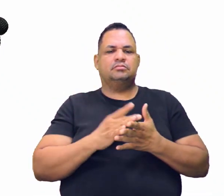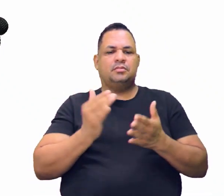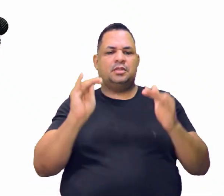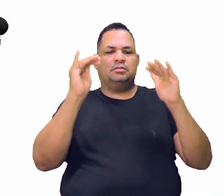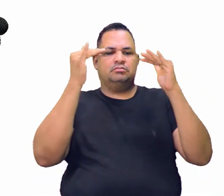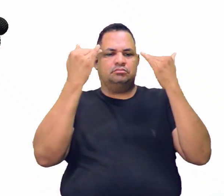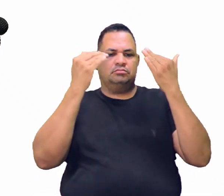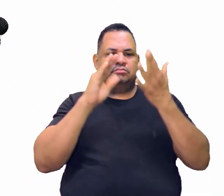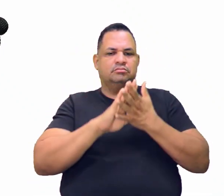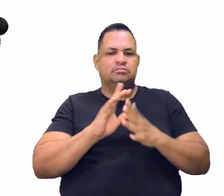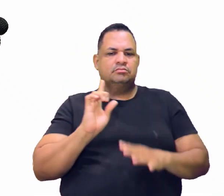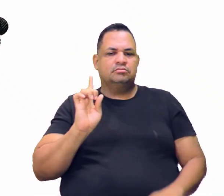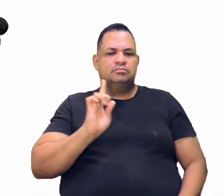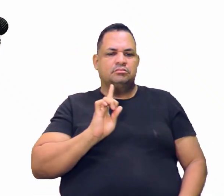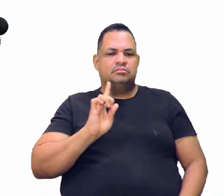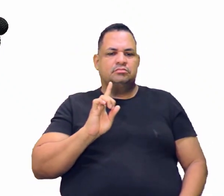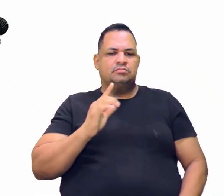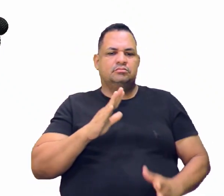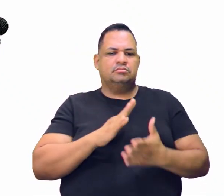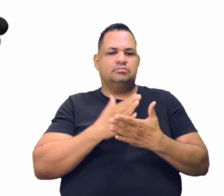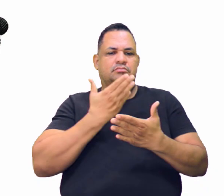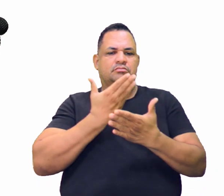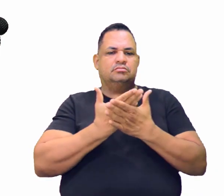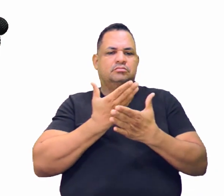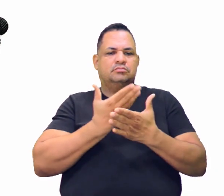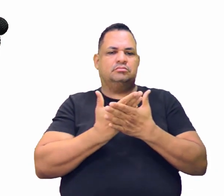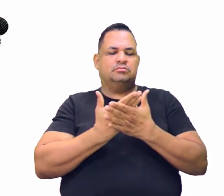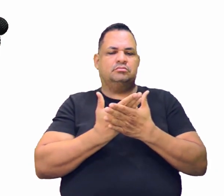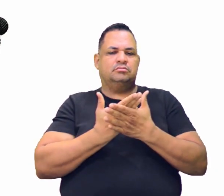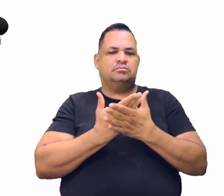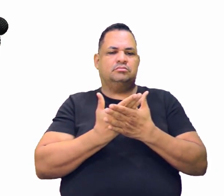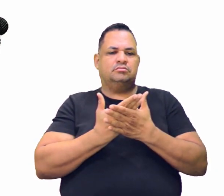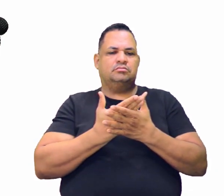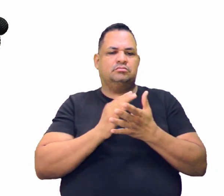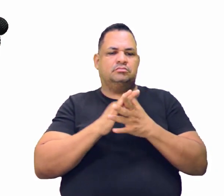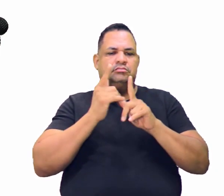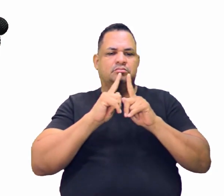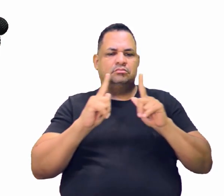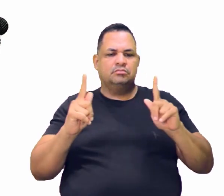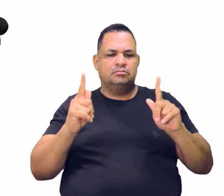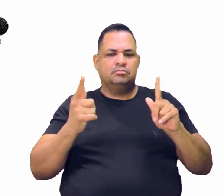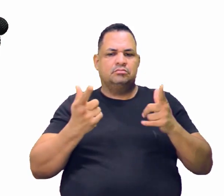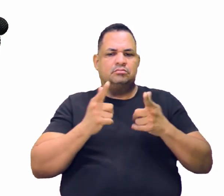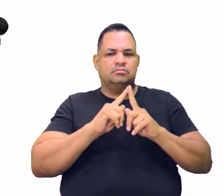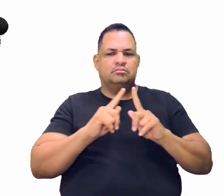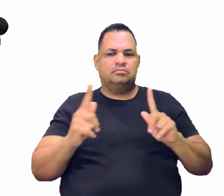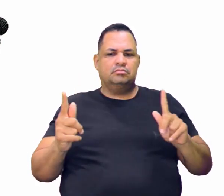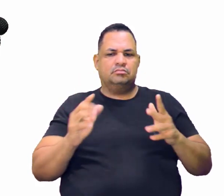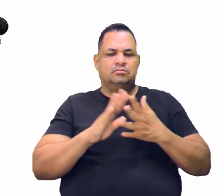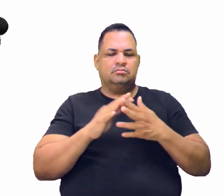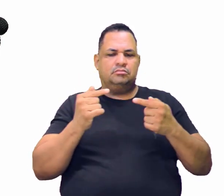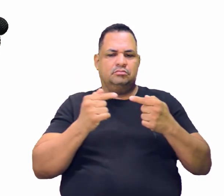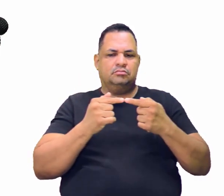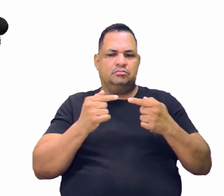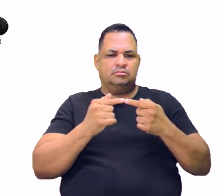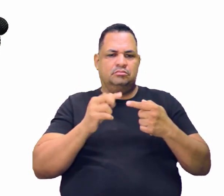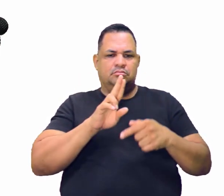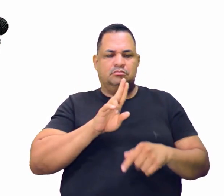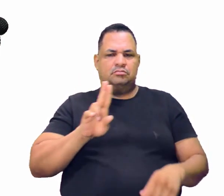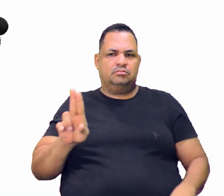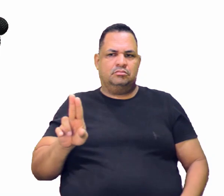prestou atenção na aula de gramática, né? De concordância